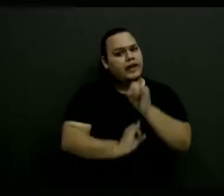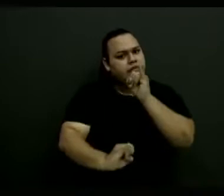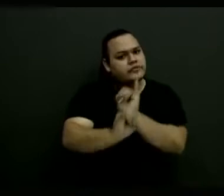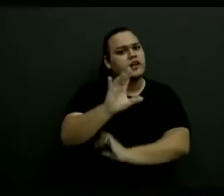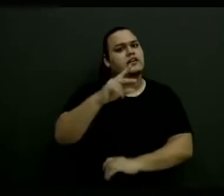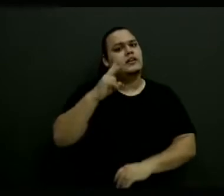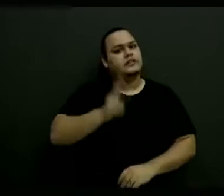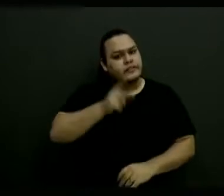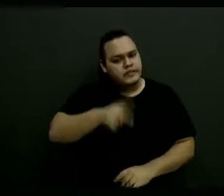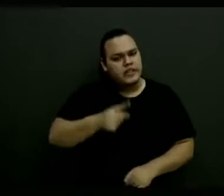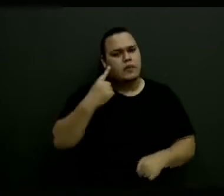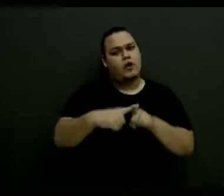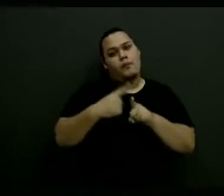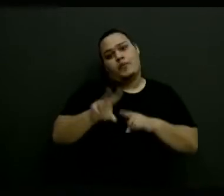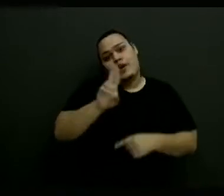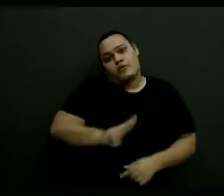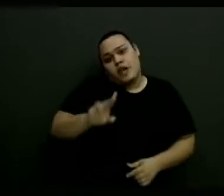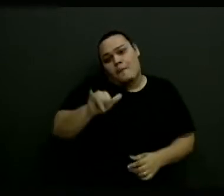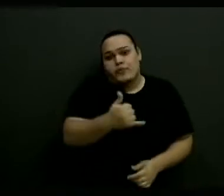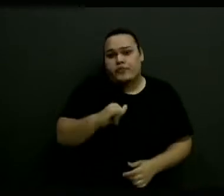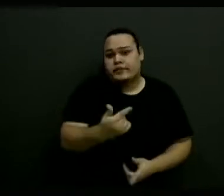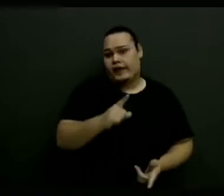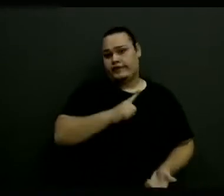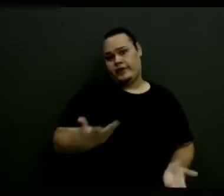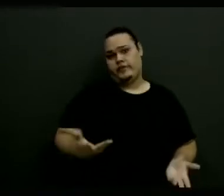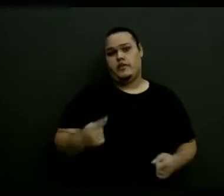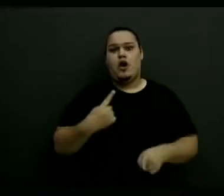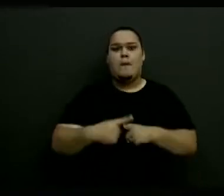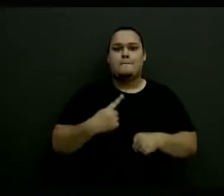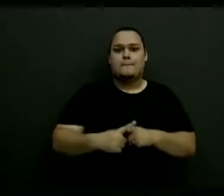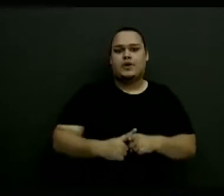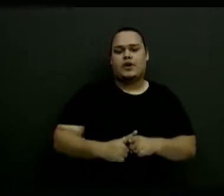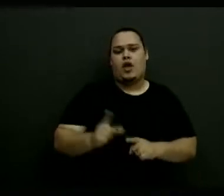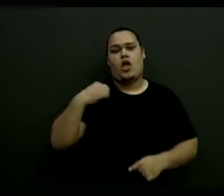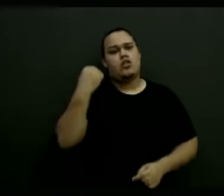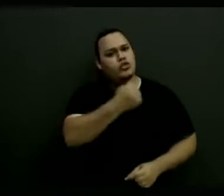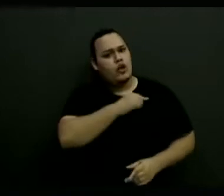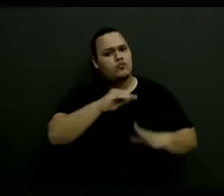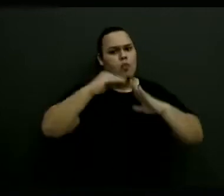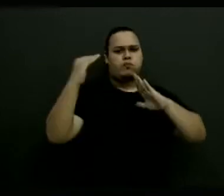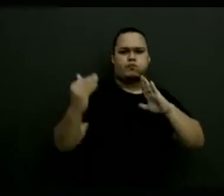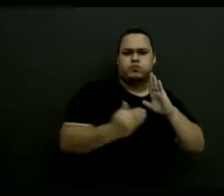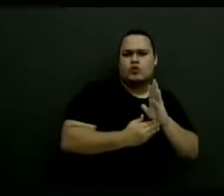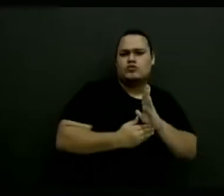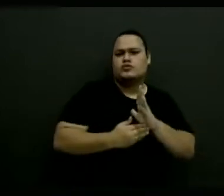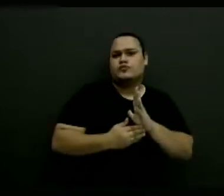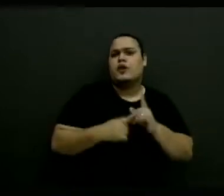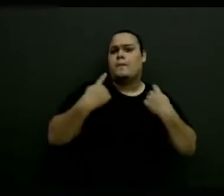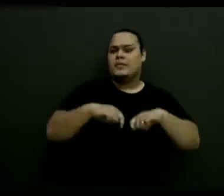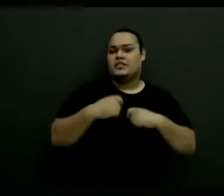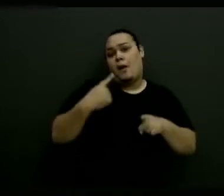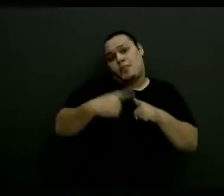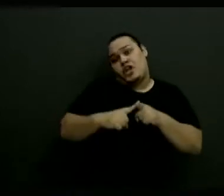atualizados da tecnologia. Porque se nós não apacentamos o rebanho, outros vão